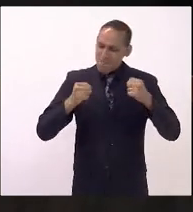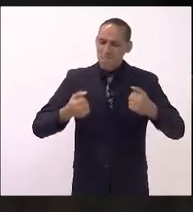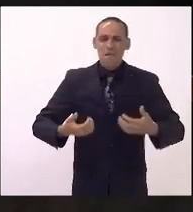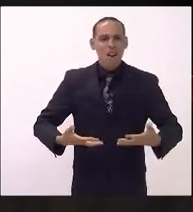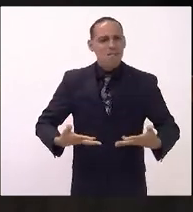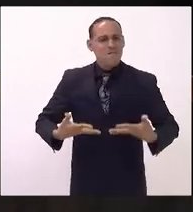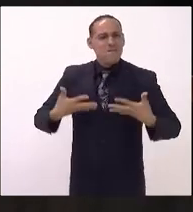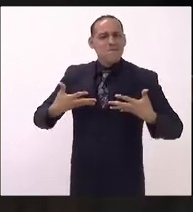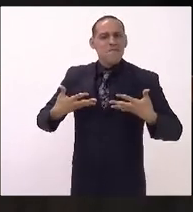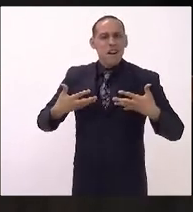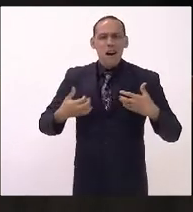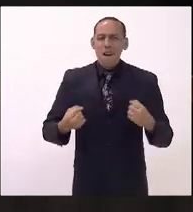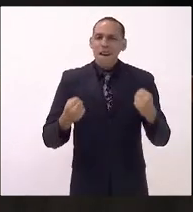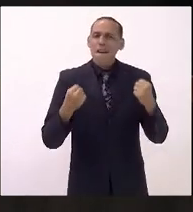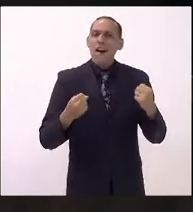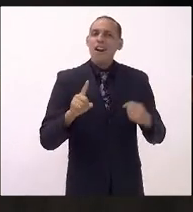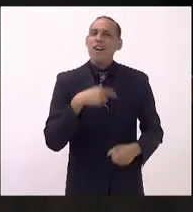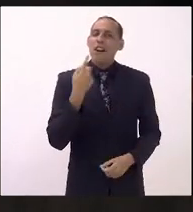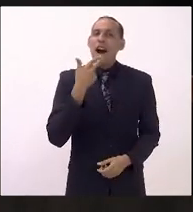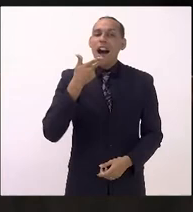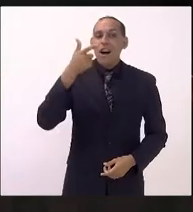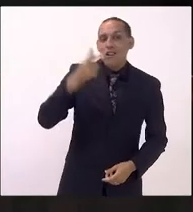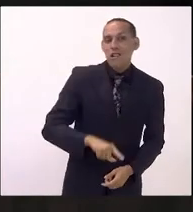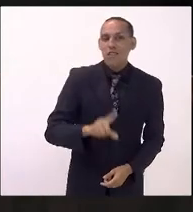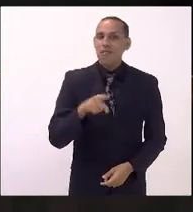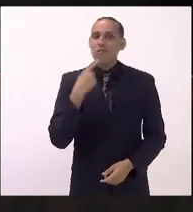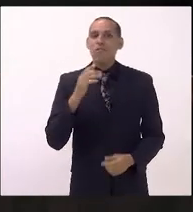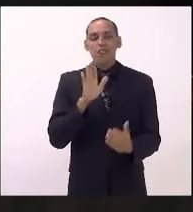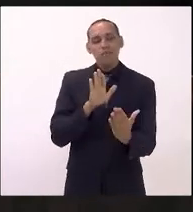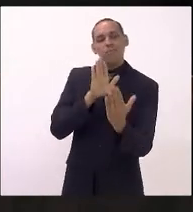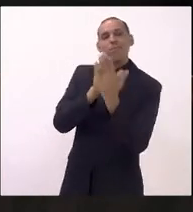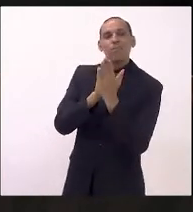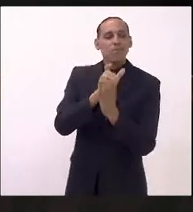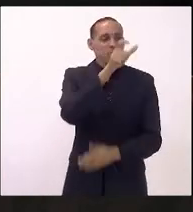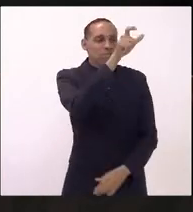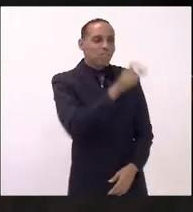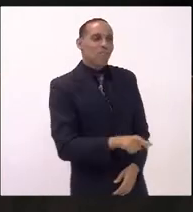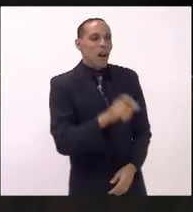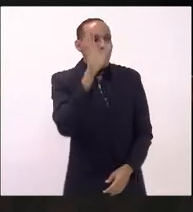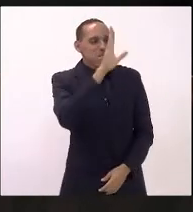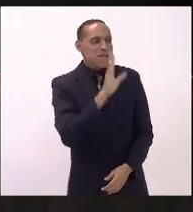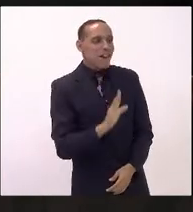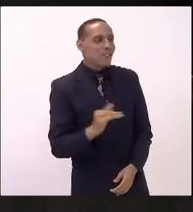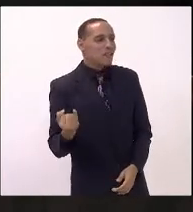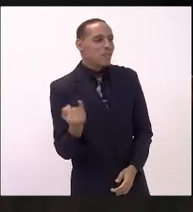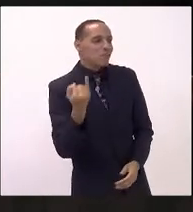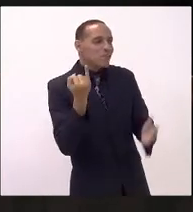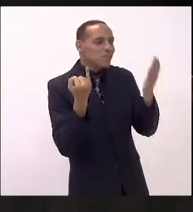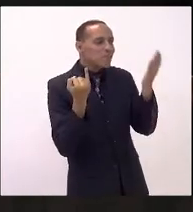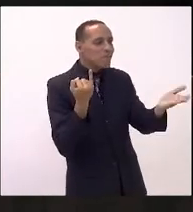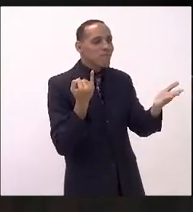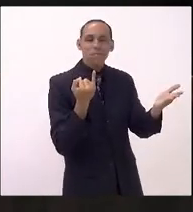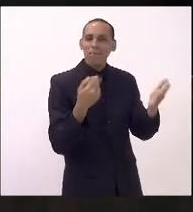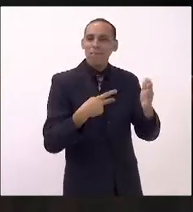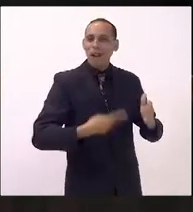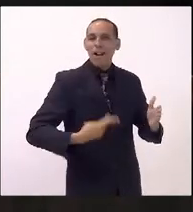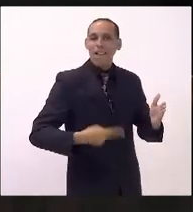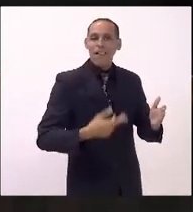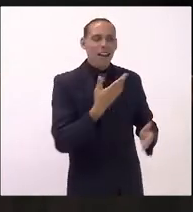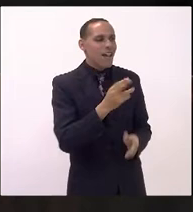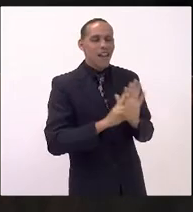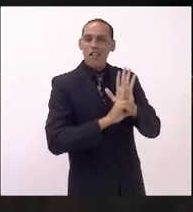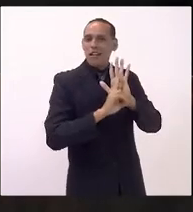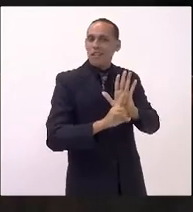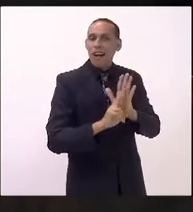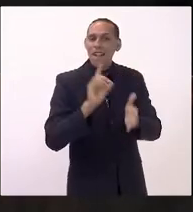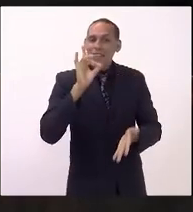repetir hoje e sempre. Estamos diante de um grande brasileiro. Estamos diante de um autêntico representante